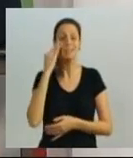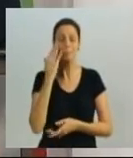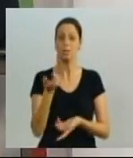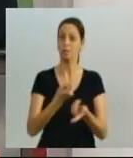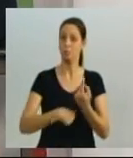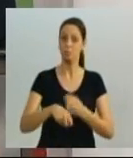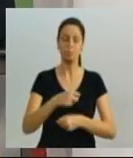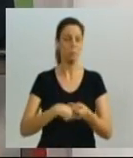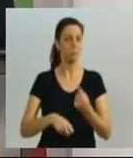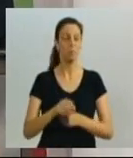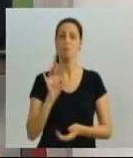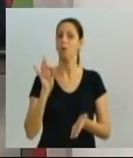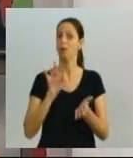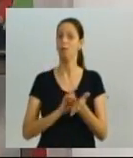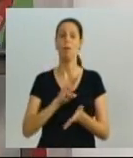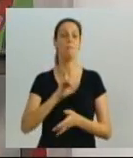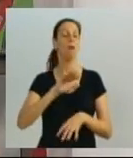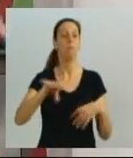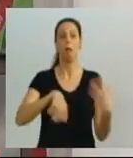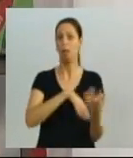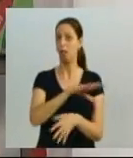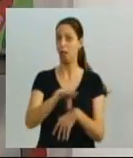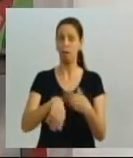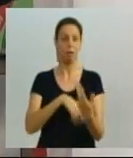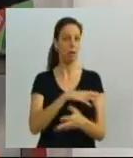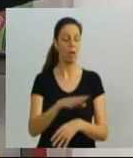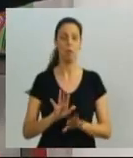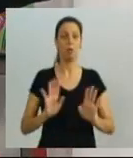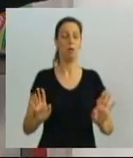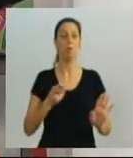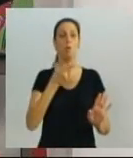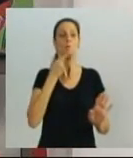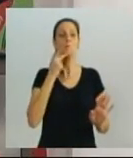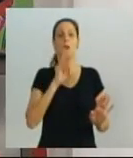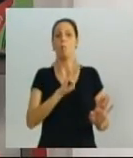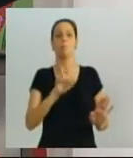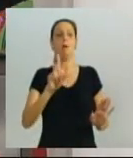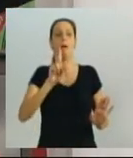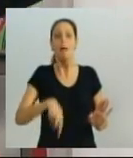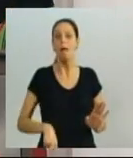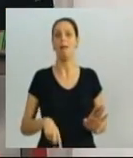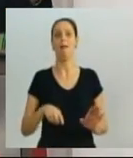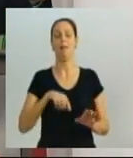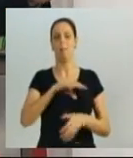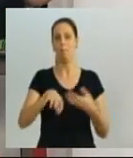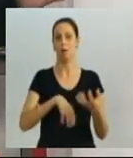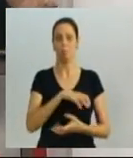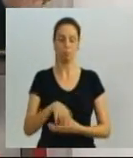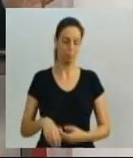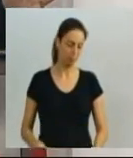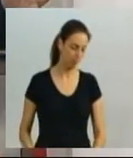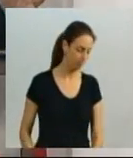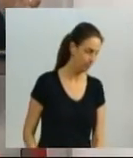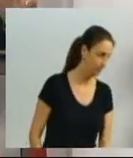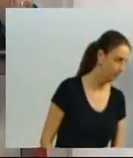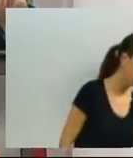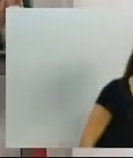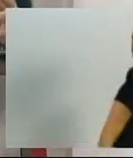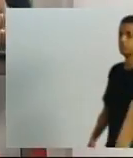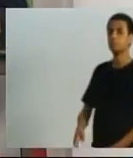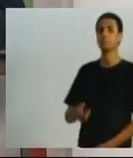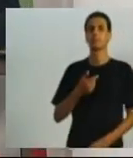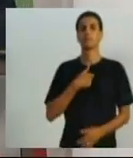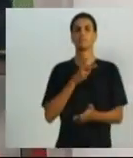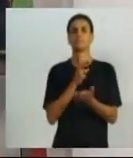a res pública vira uma bagunça. Não vou dizer que Blumenau é uma bagunça, porque Blumenau, com ou sem prefeito, ela anda. Eu costumo dizer, Vanderlei,